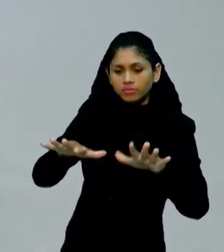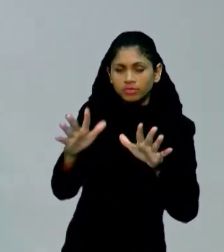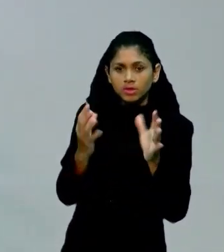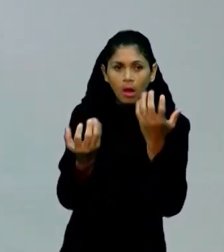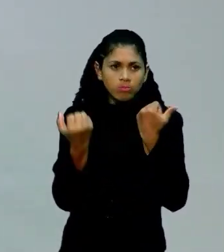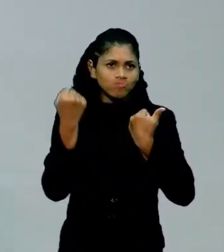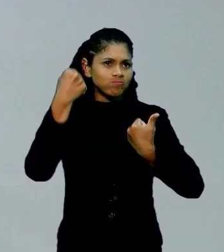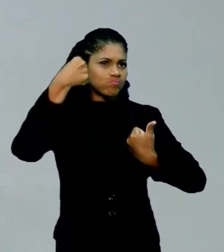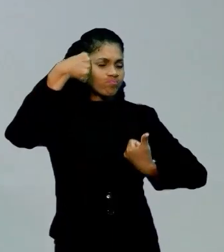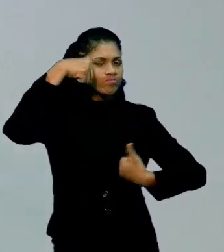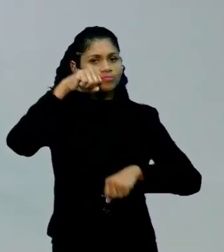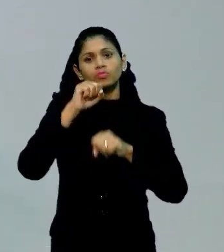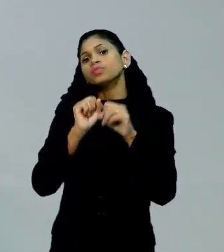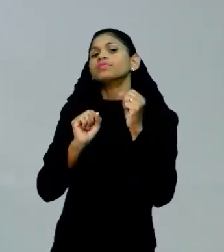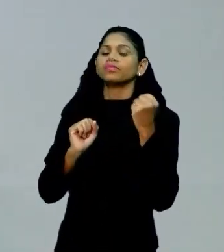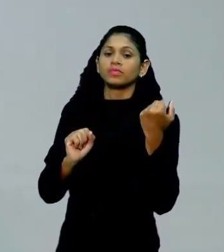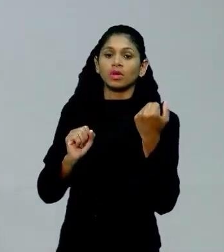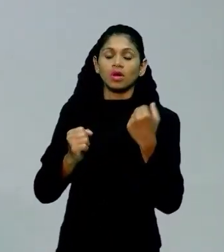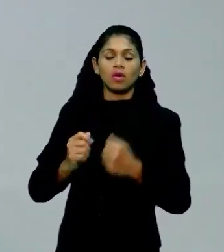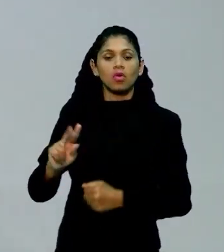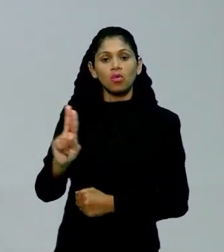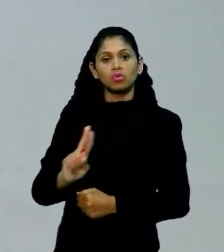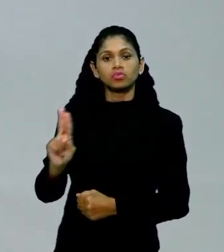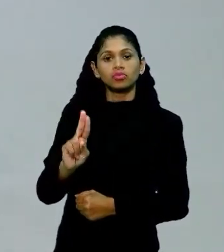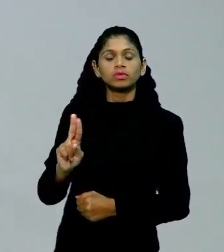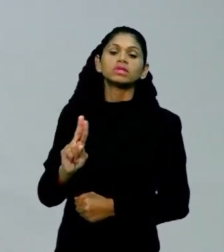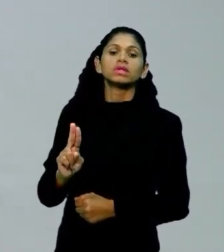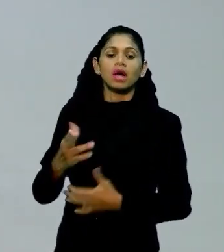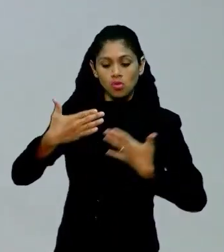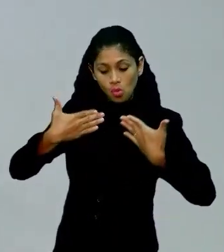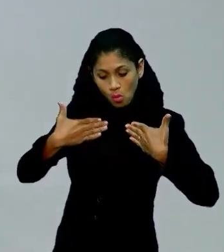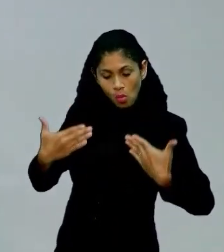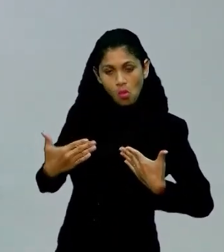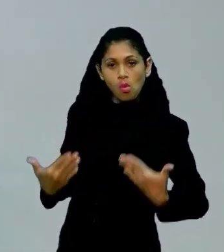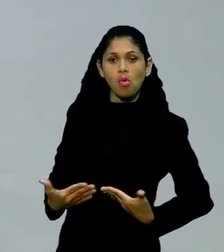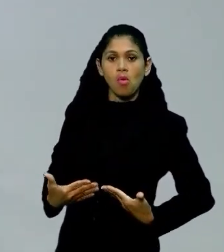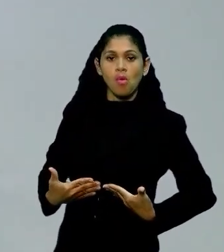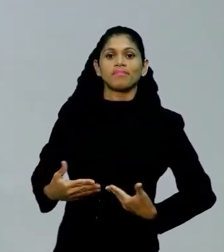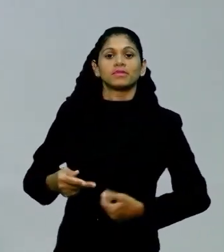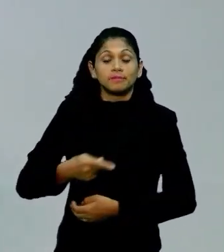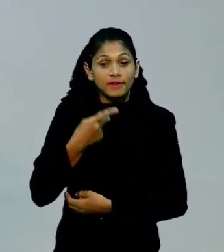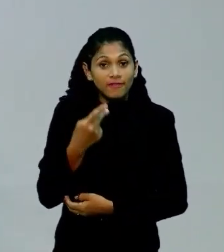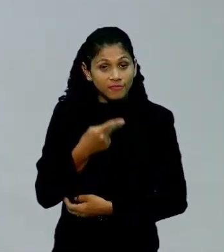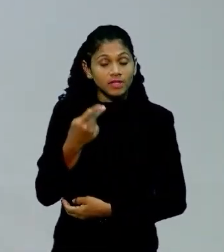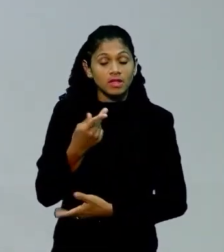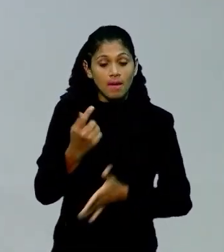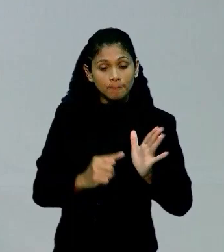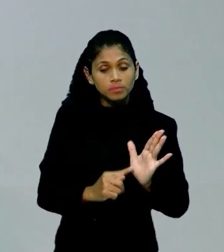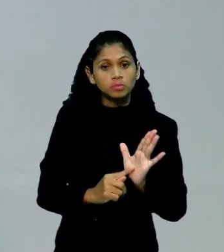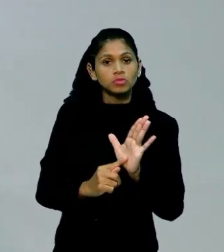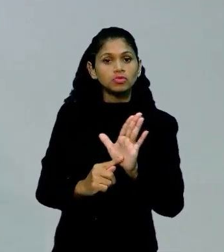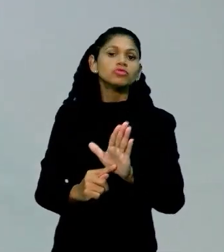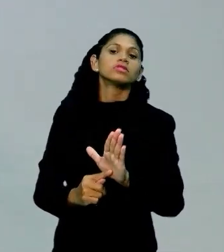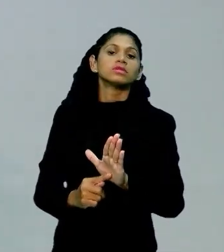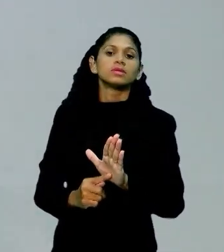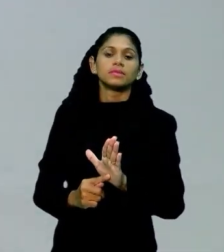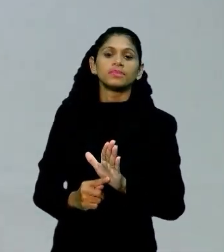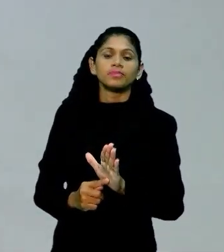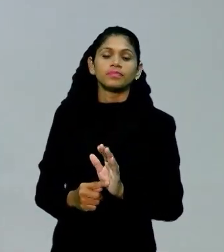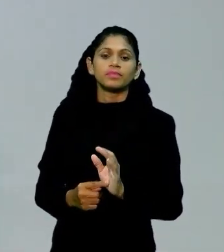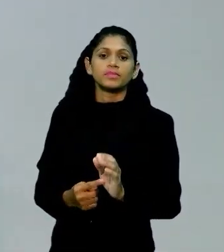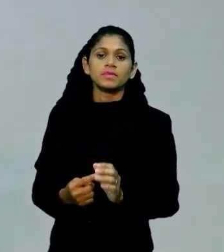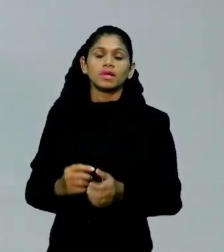utilizando a linguagem corporal para dizer que eu estou aqui ó ó então vejo que você quando vai chegar lá no